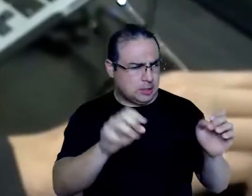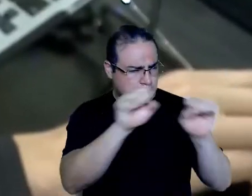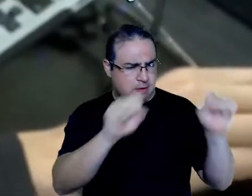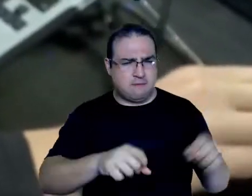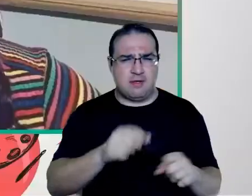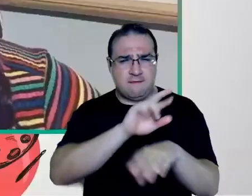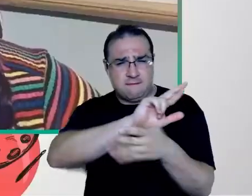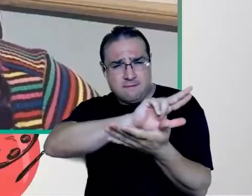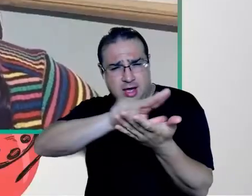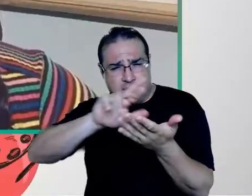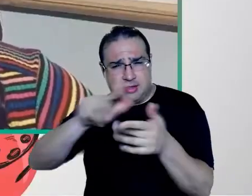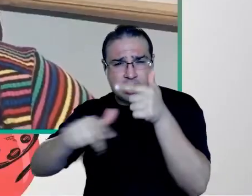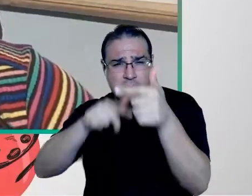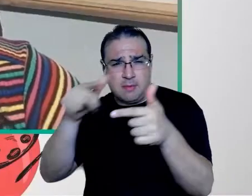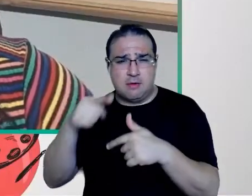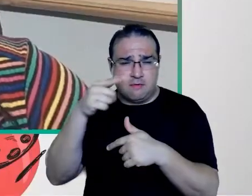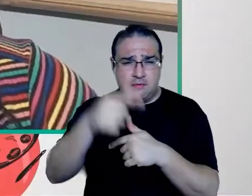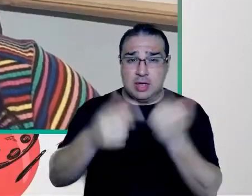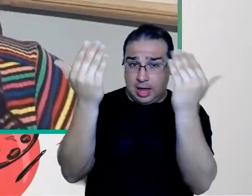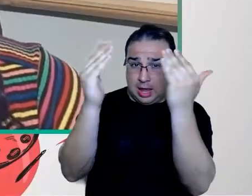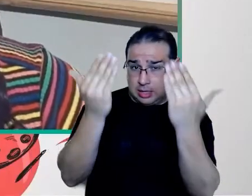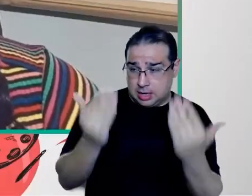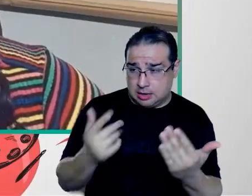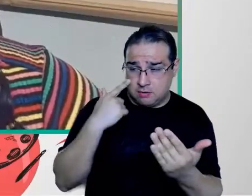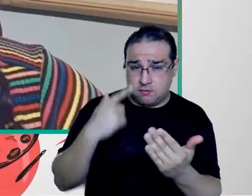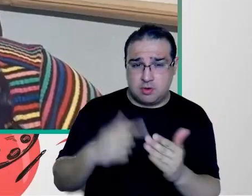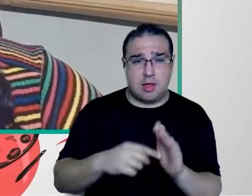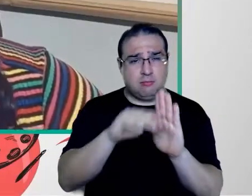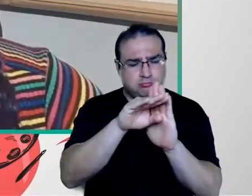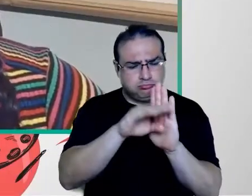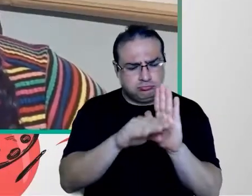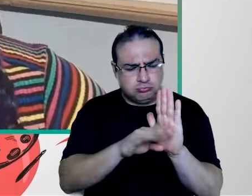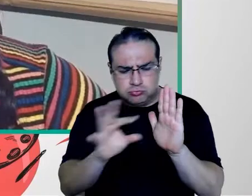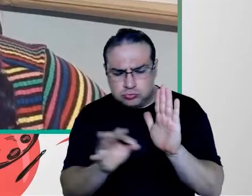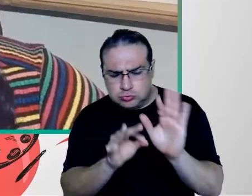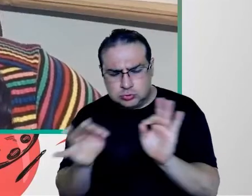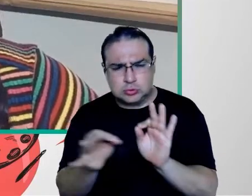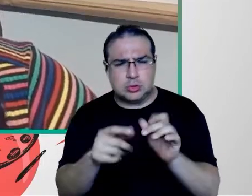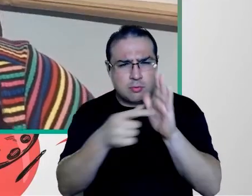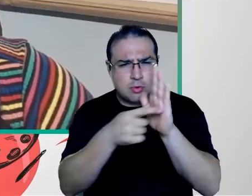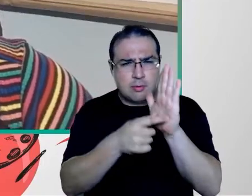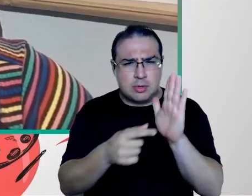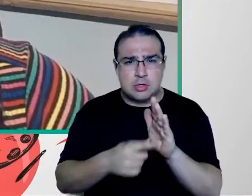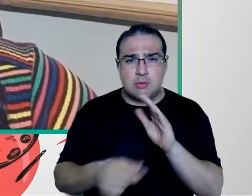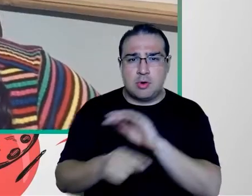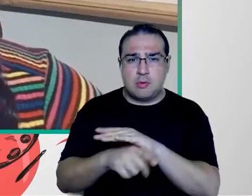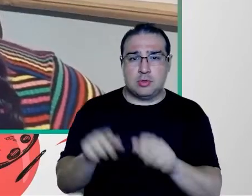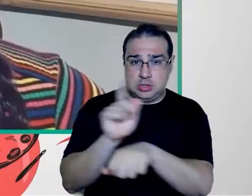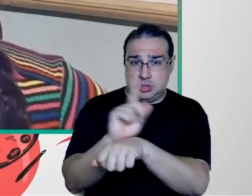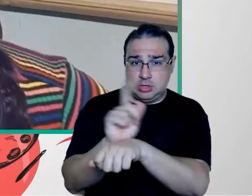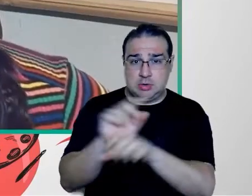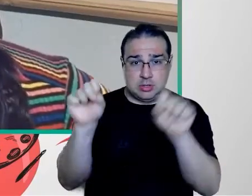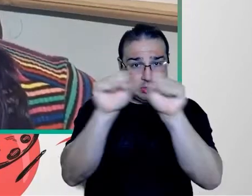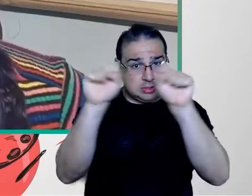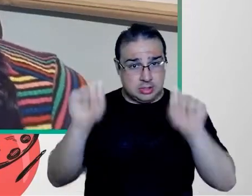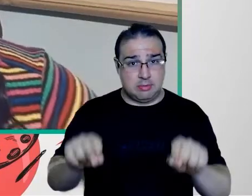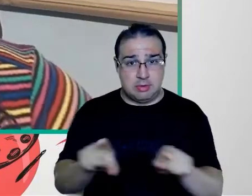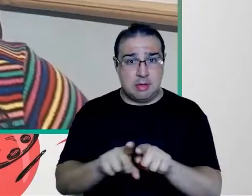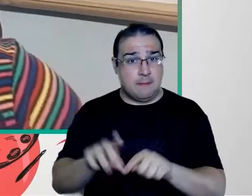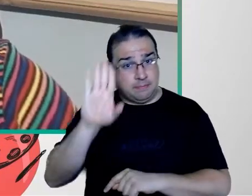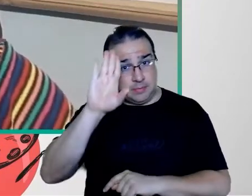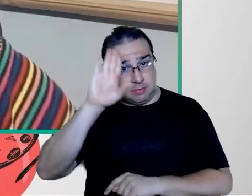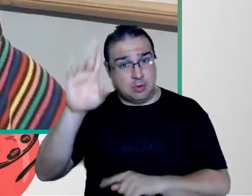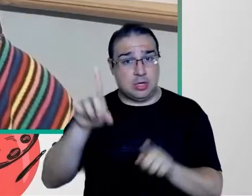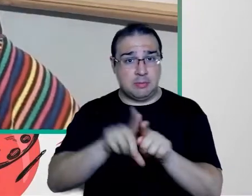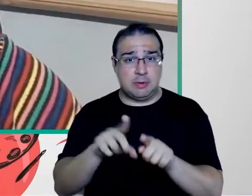capaz de atuar em diversas áreas de análise, programação, implementação e gerenciamento de sistemas.